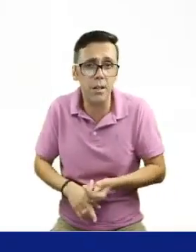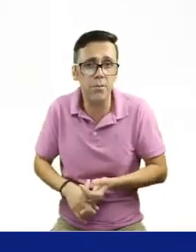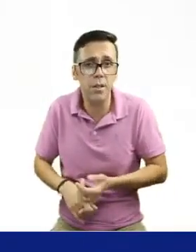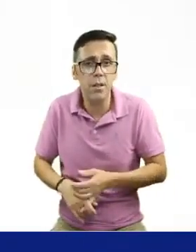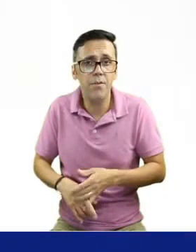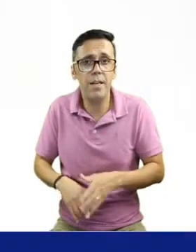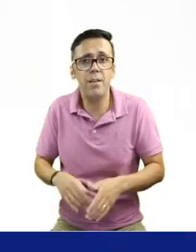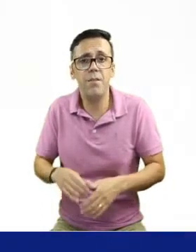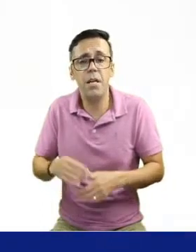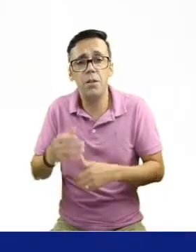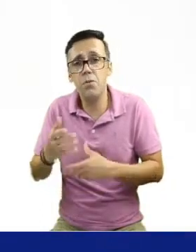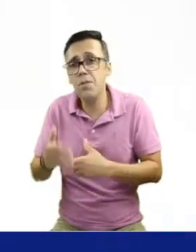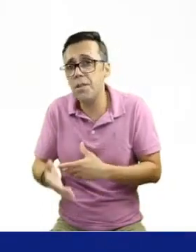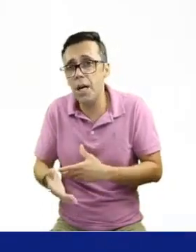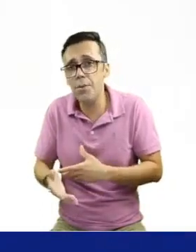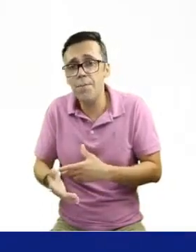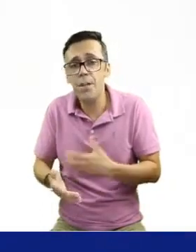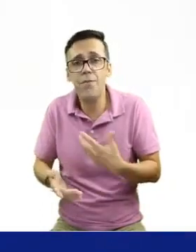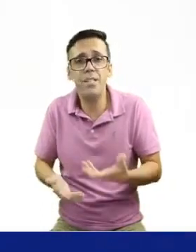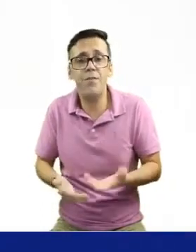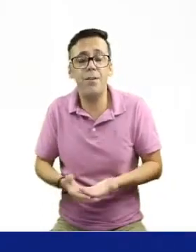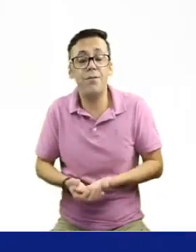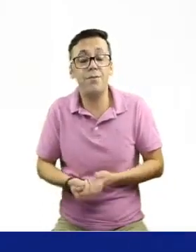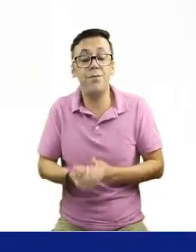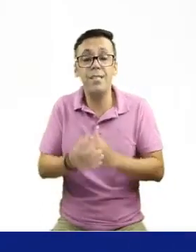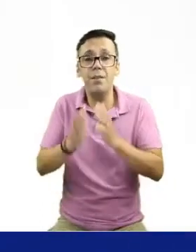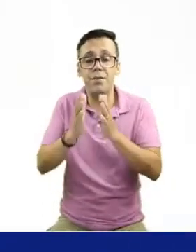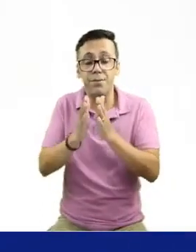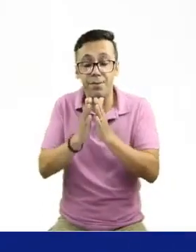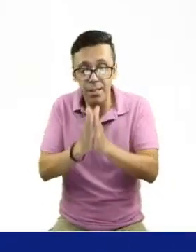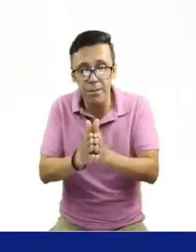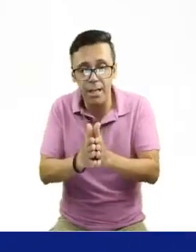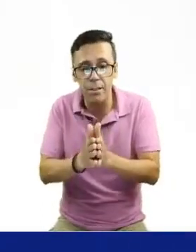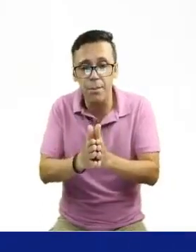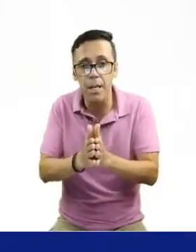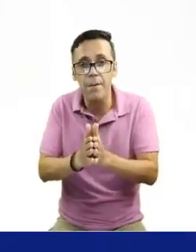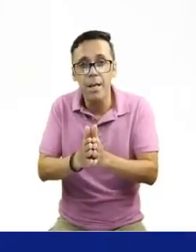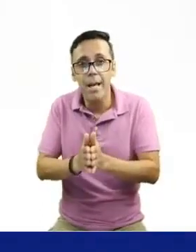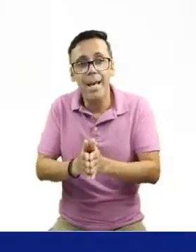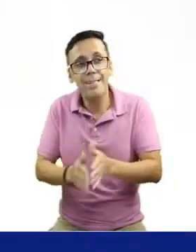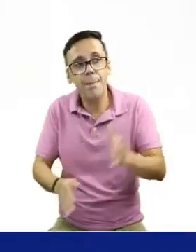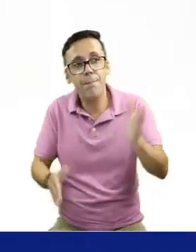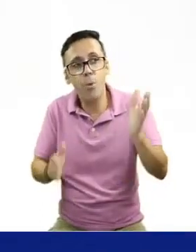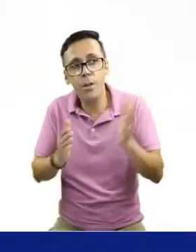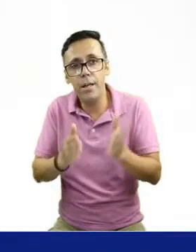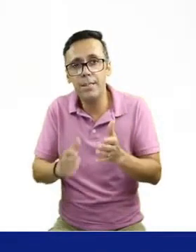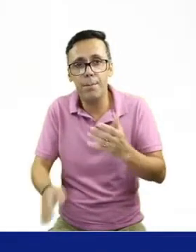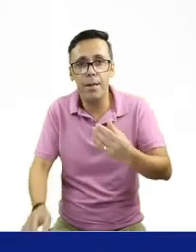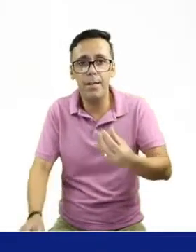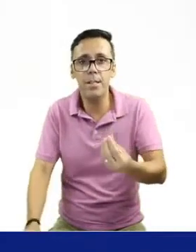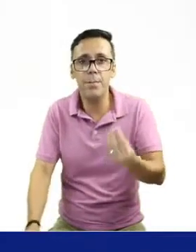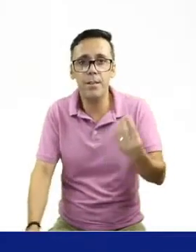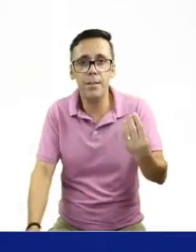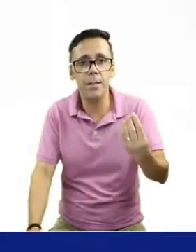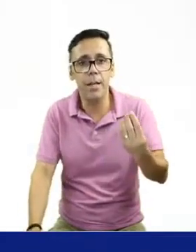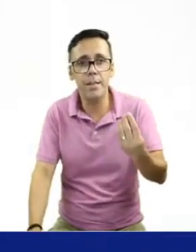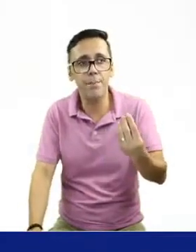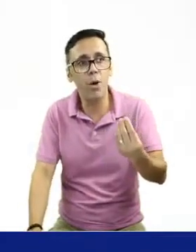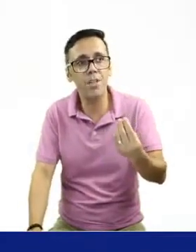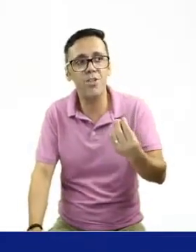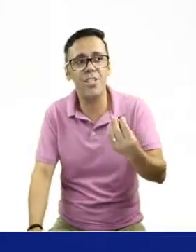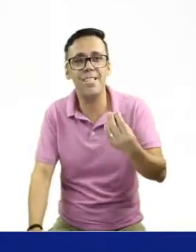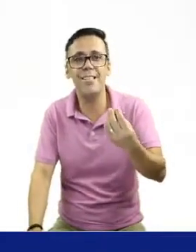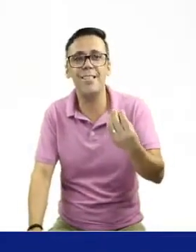ser avaliada a pressão vai ser avaliada alguns exames e vai ser vai vai trabalhar também essa é essa esse